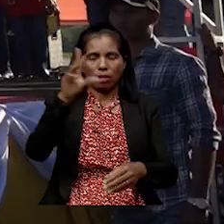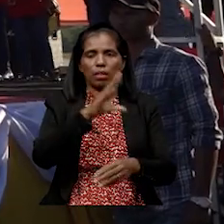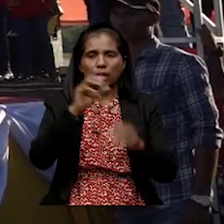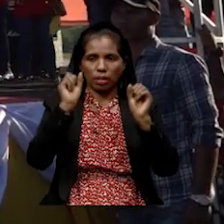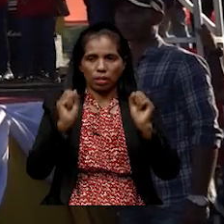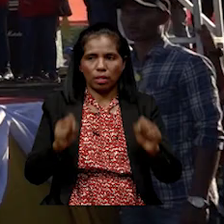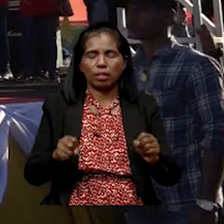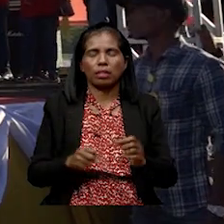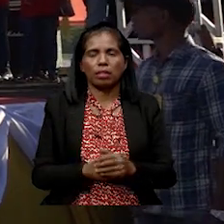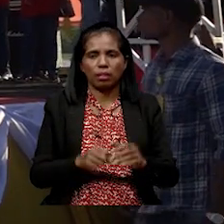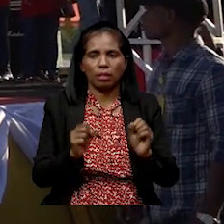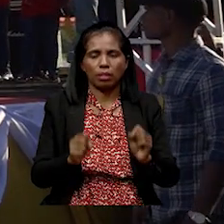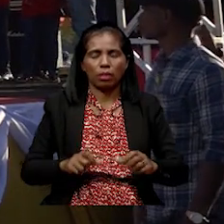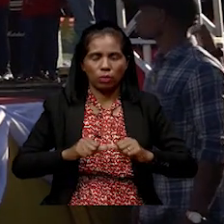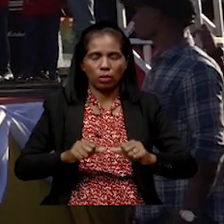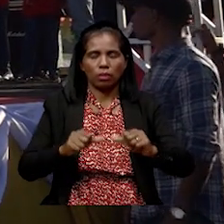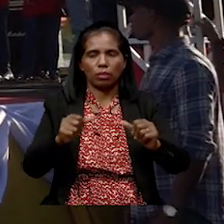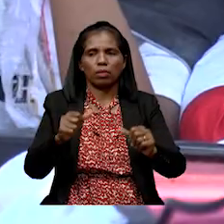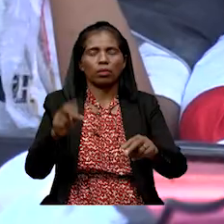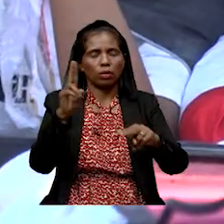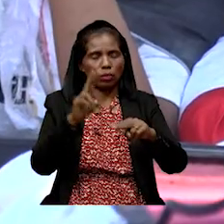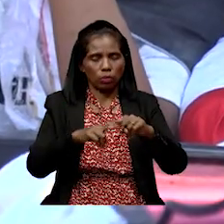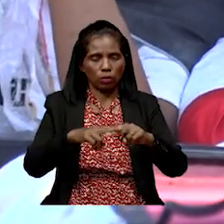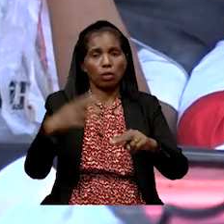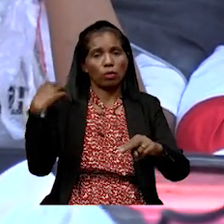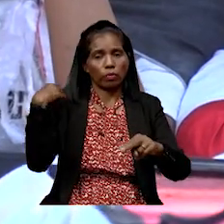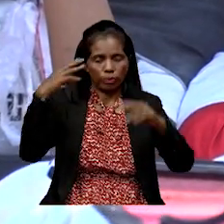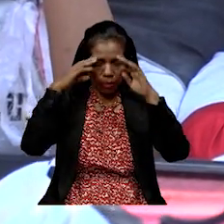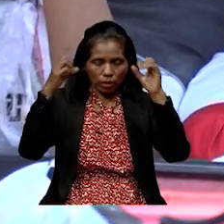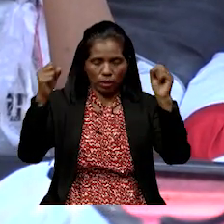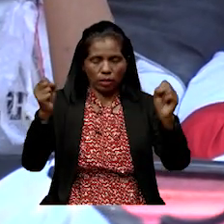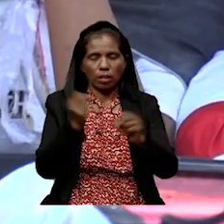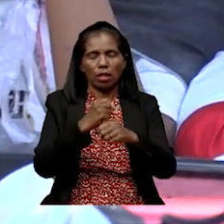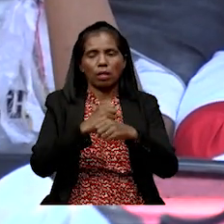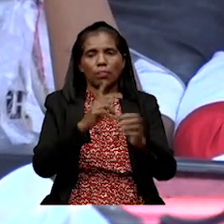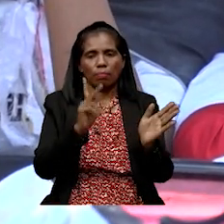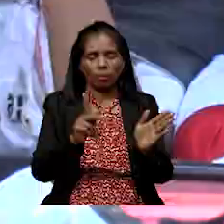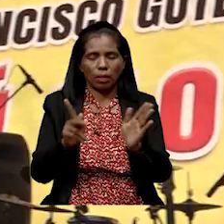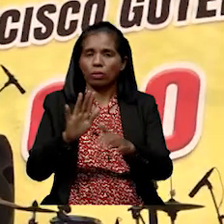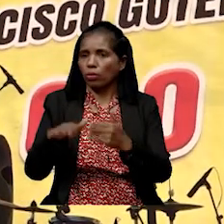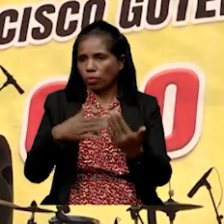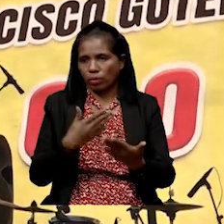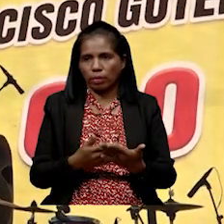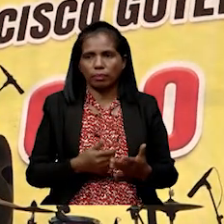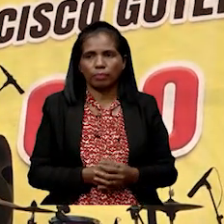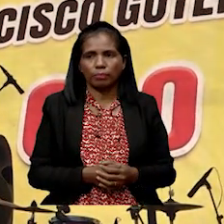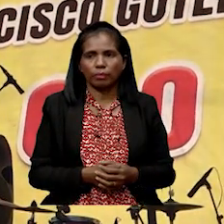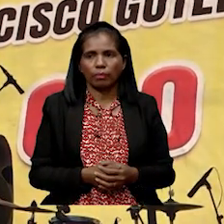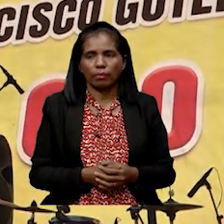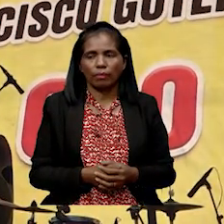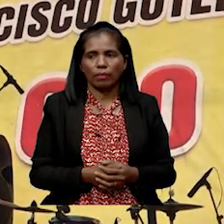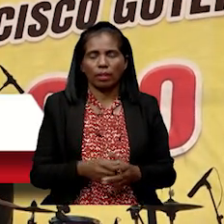ia legitimidadi atu kontinua tur ia palasu presidensial ho di realiza plano siranem. Tau di 2019 ita bahasa